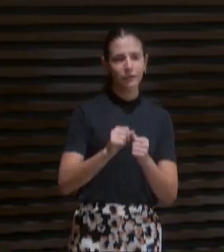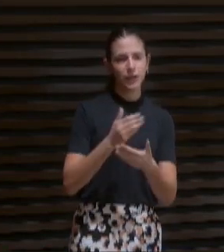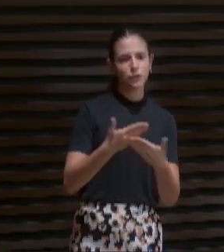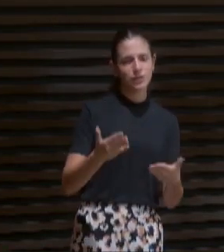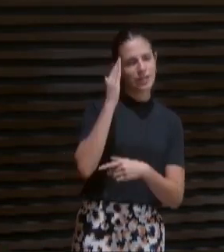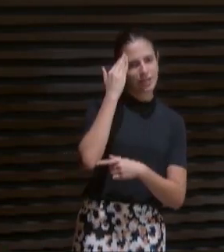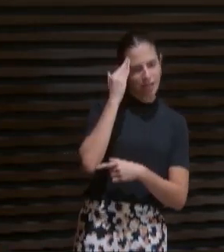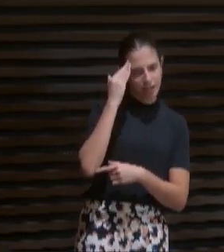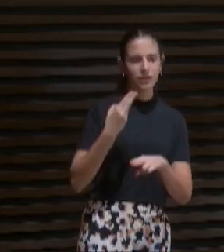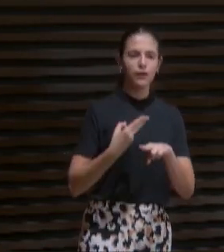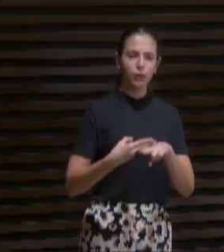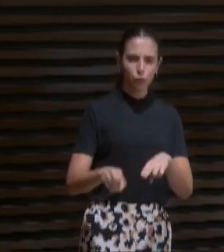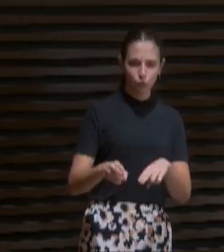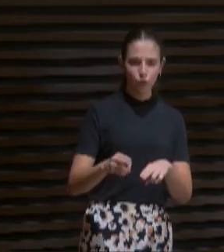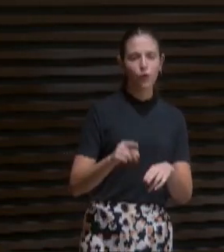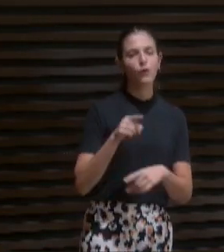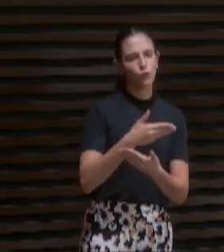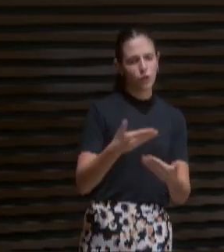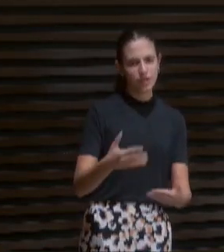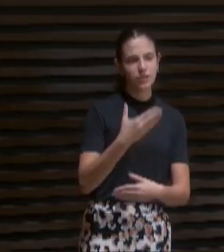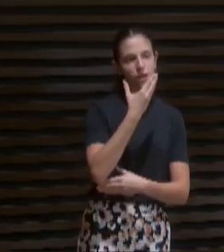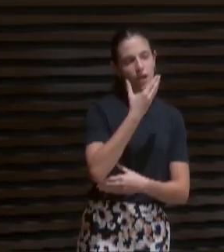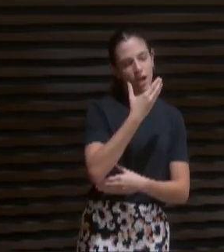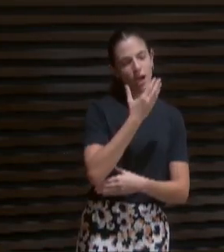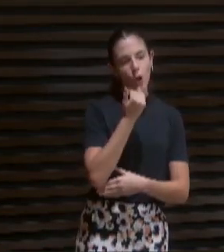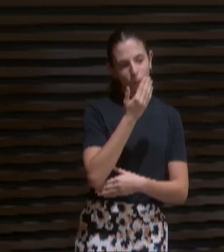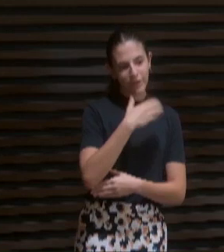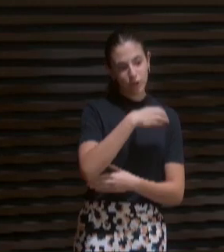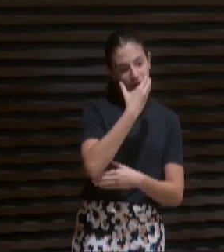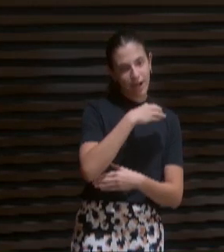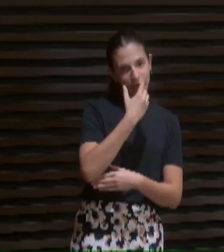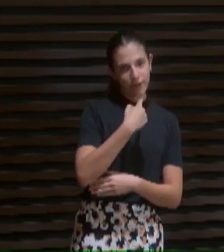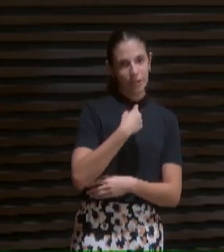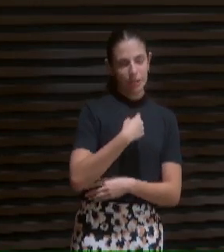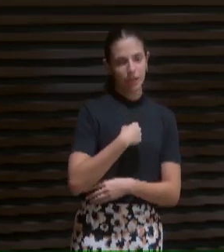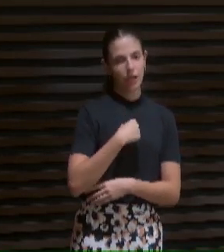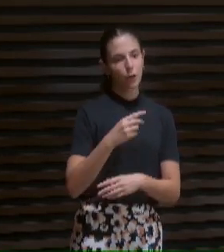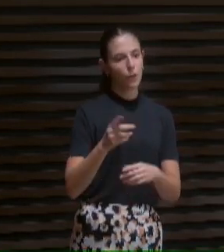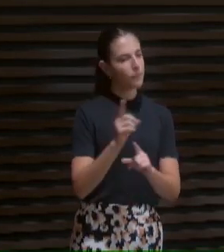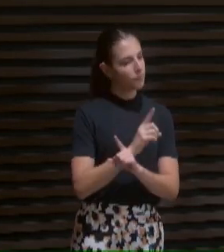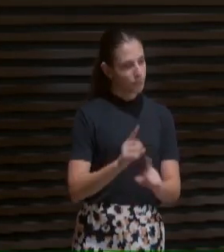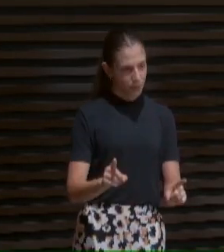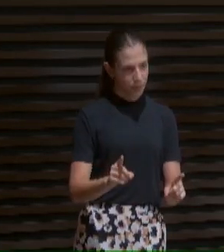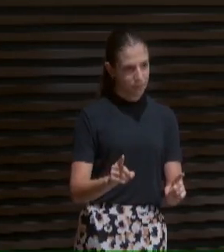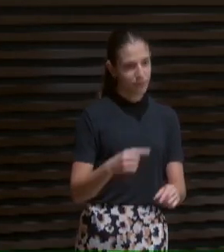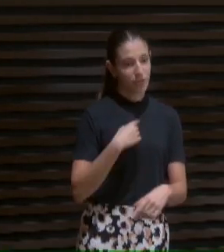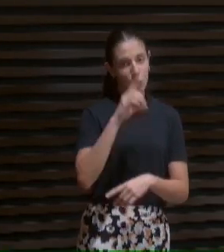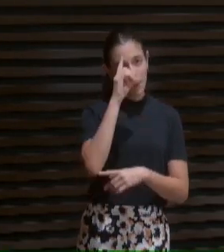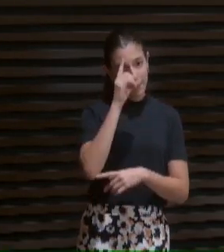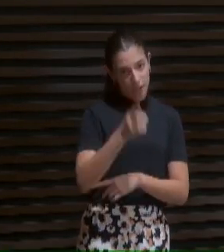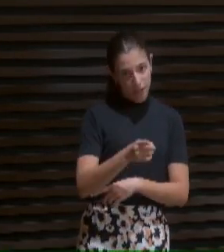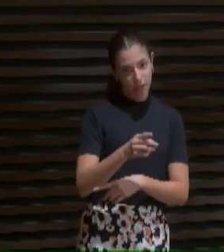Comeste da árvore que te ordenei. Engraçado que ele não disse que eu ordenei a